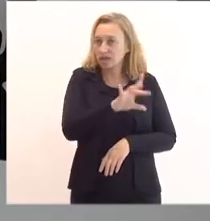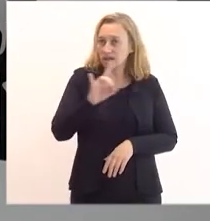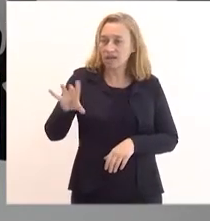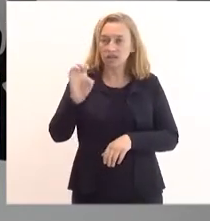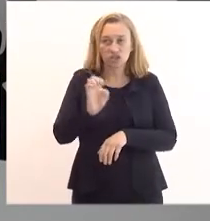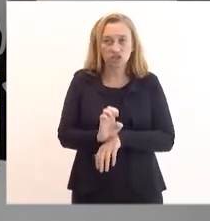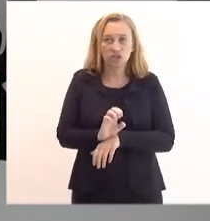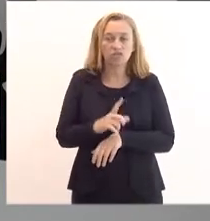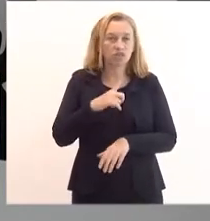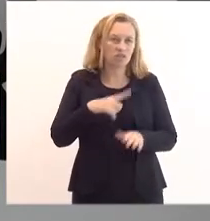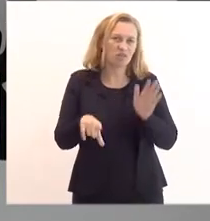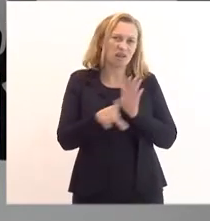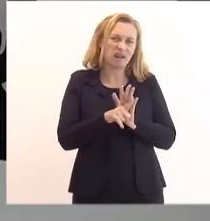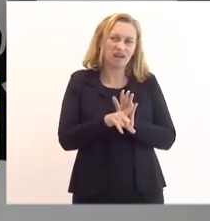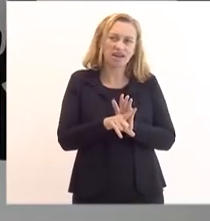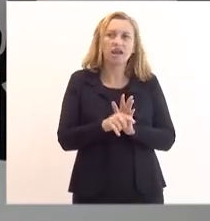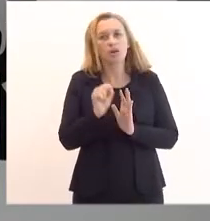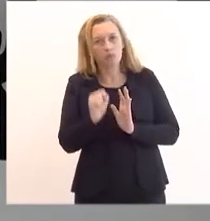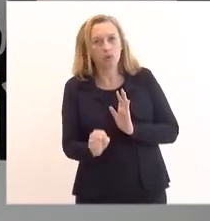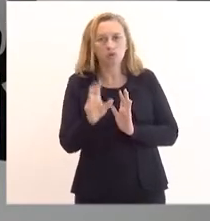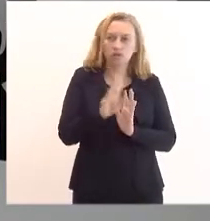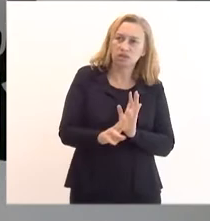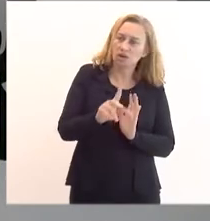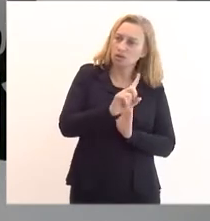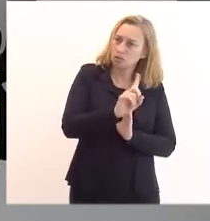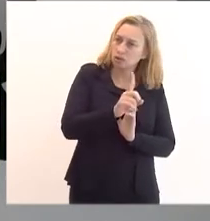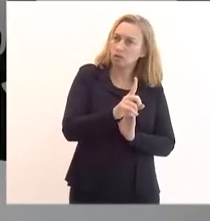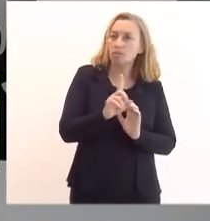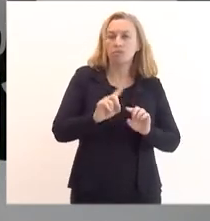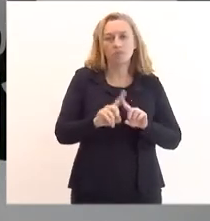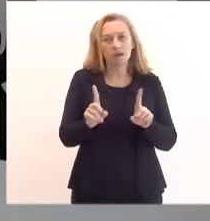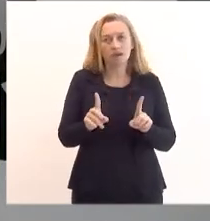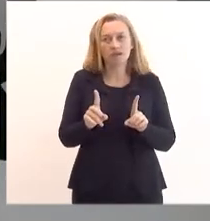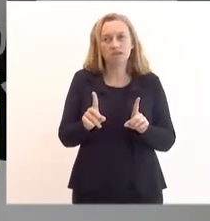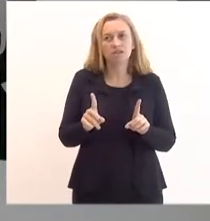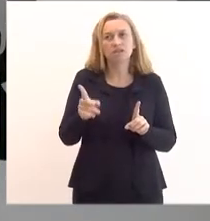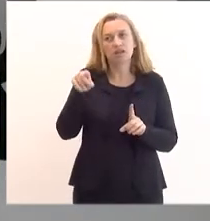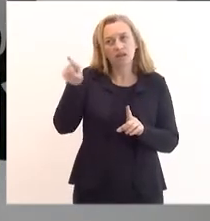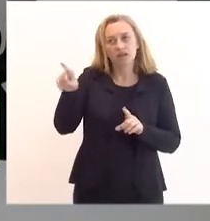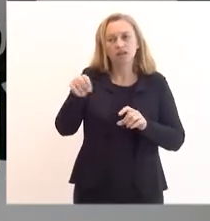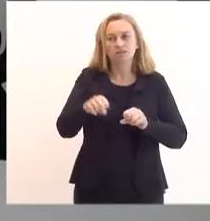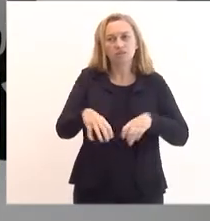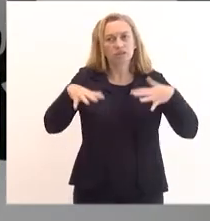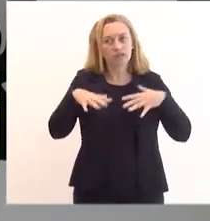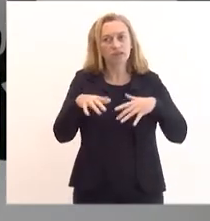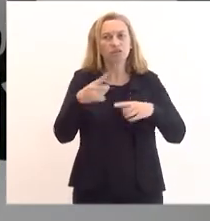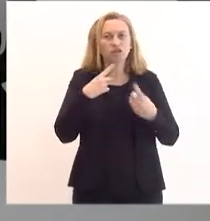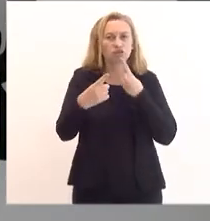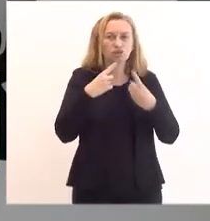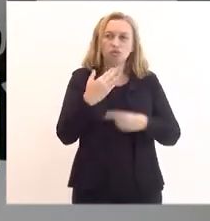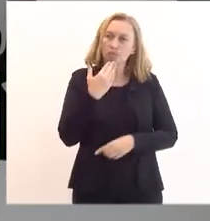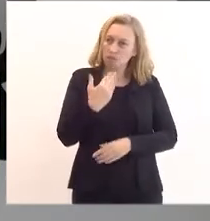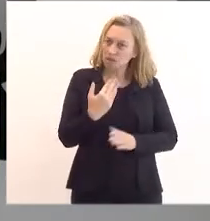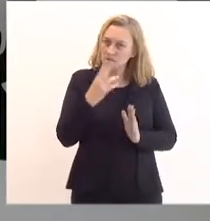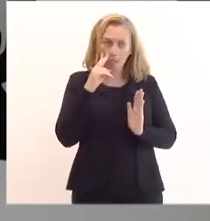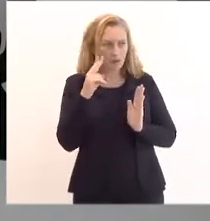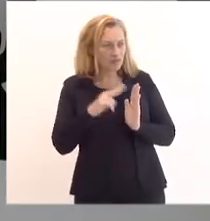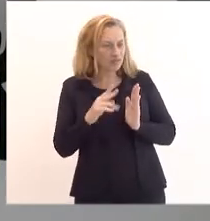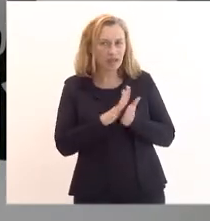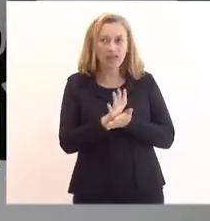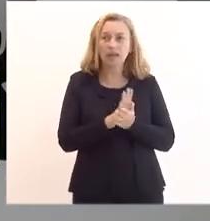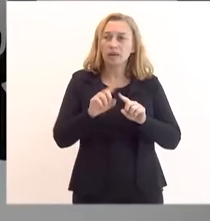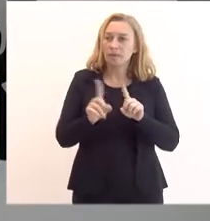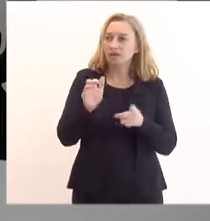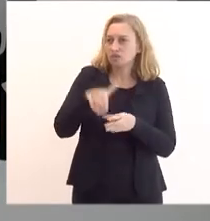uma lei de quem deve, e também discordo do mérito, mas isso a gente vai fazer no plenário. Portanto, não vou pedir vista, não vou obstruir, mas